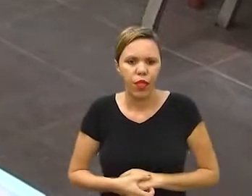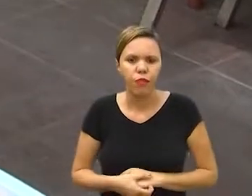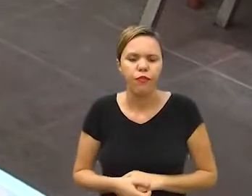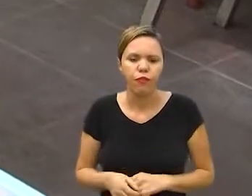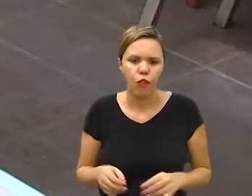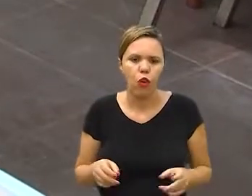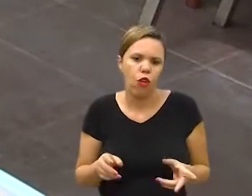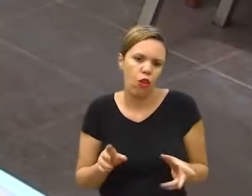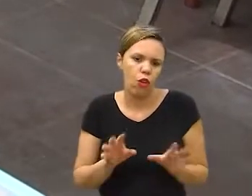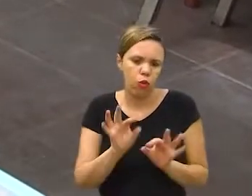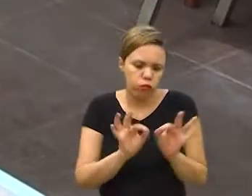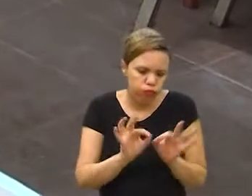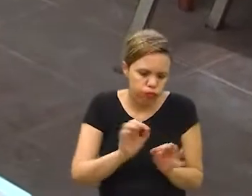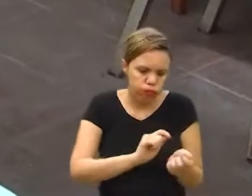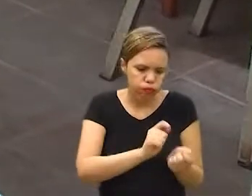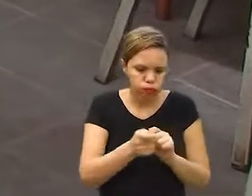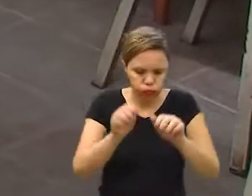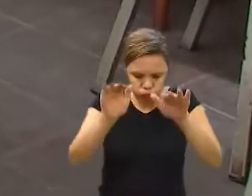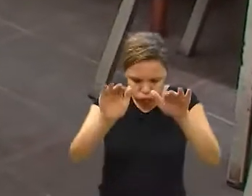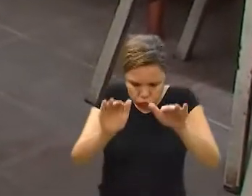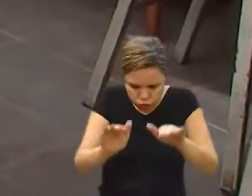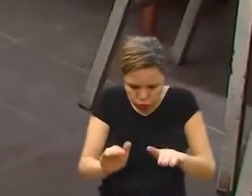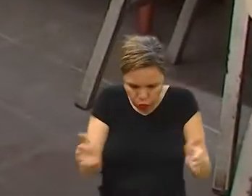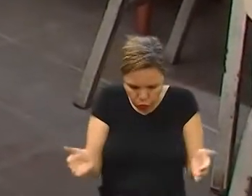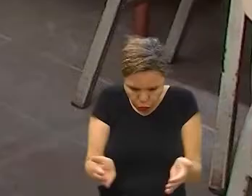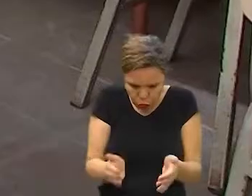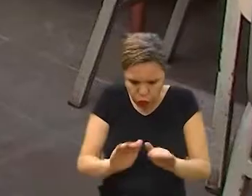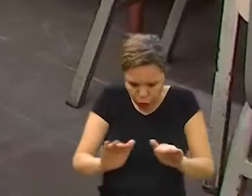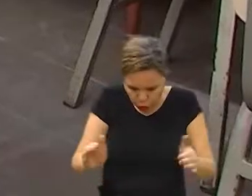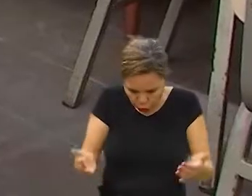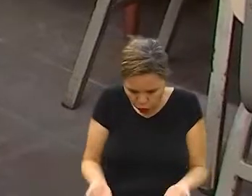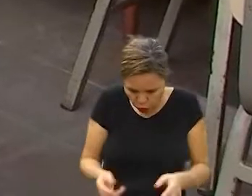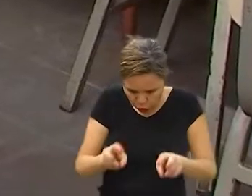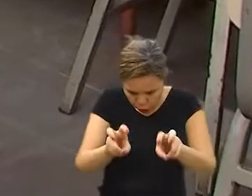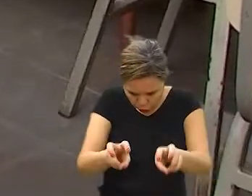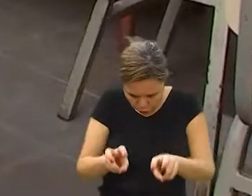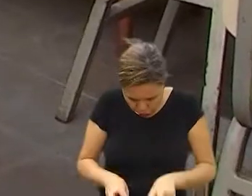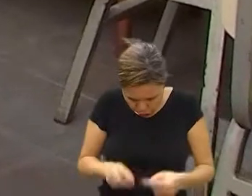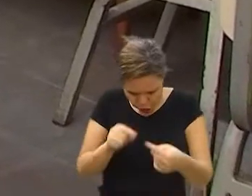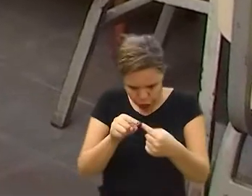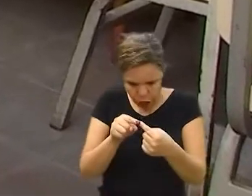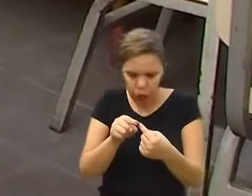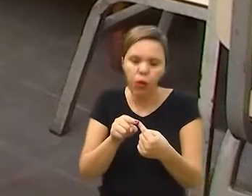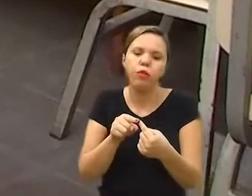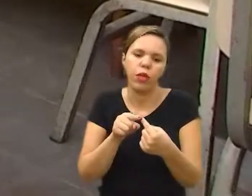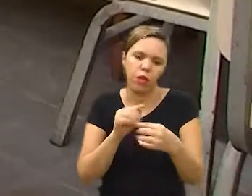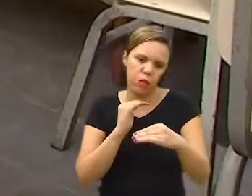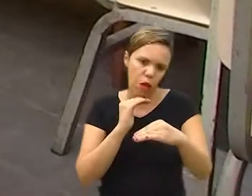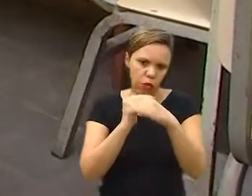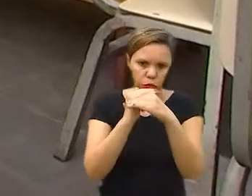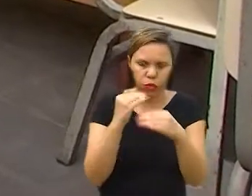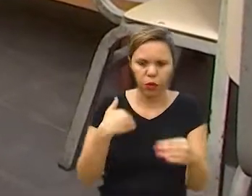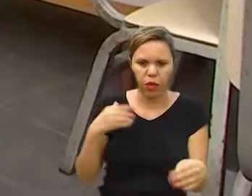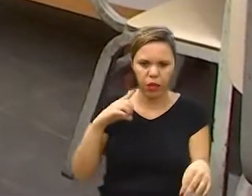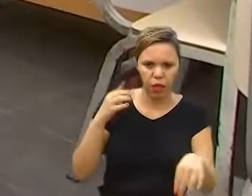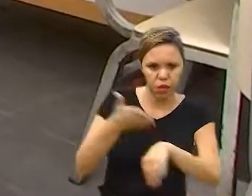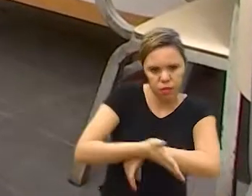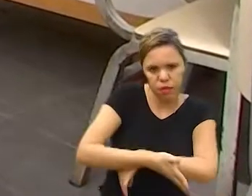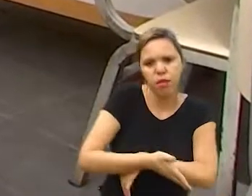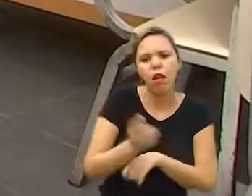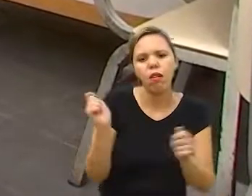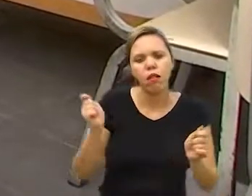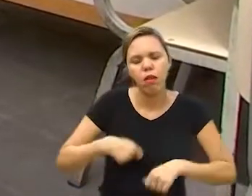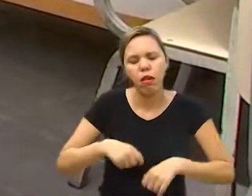mesas, cadeiras, abaixando o mobiliário para deixar na altura que a criança pudesse ter acesso, para literalmente poder